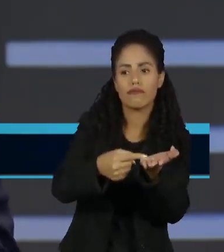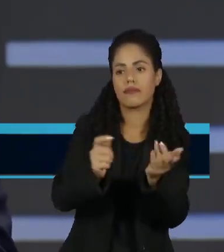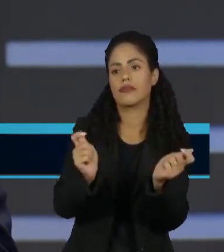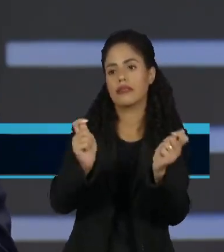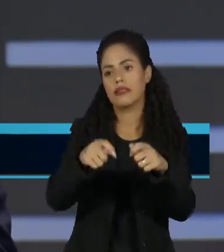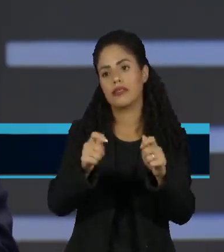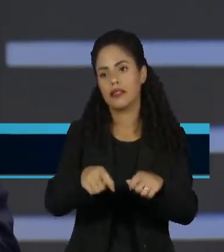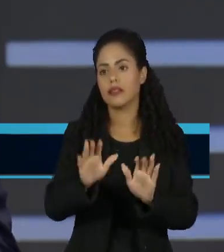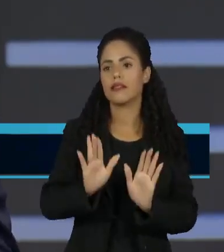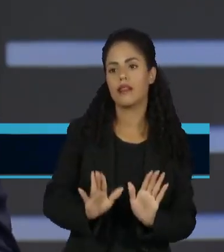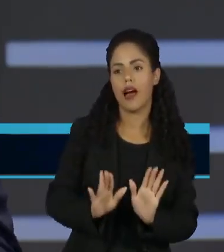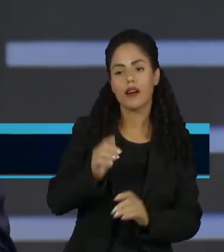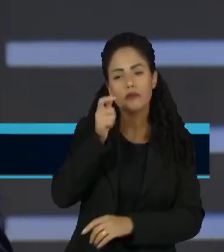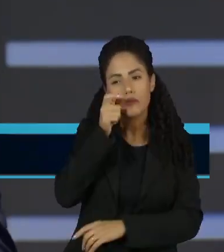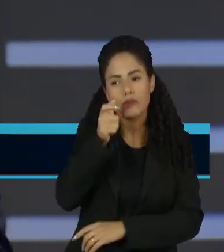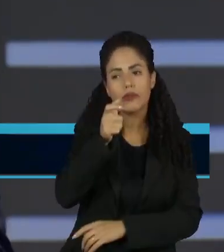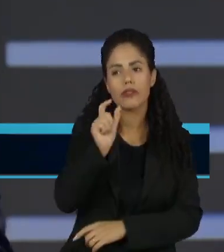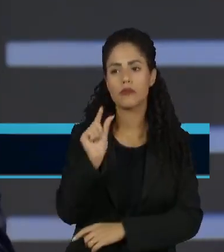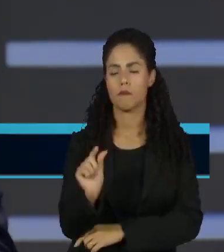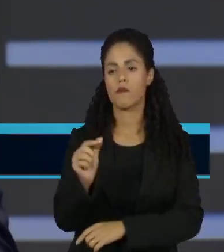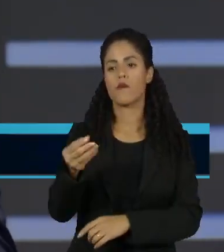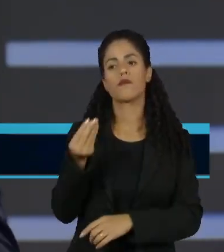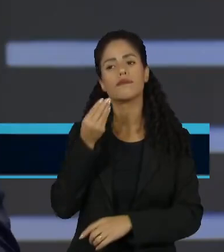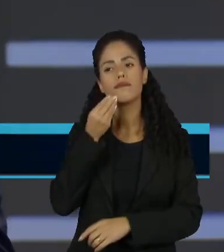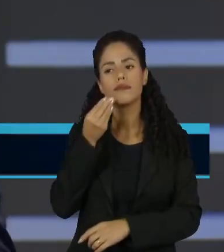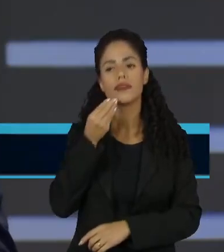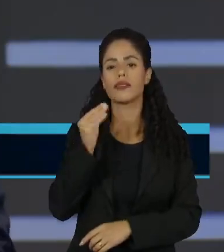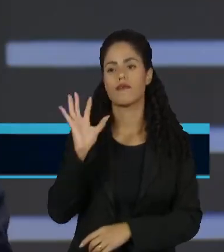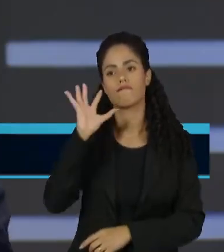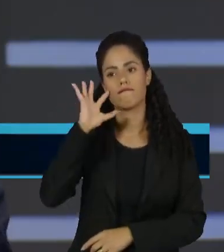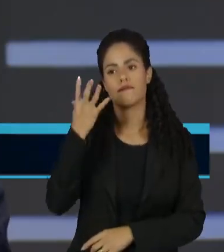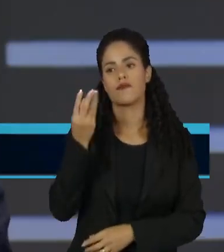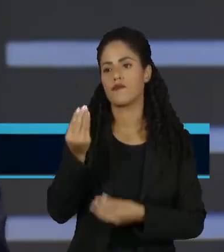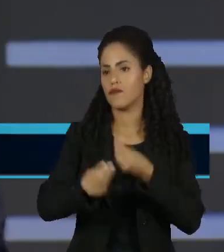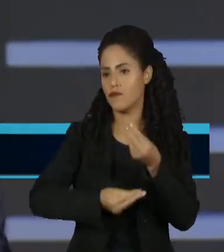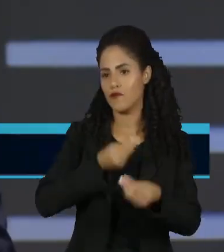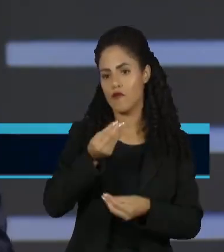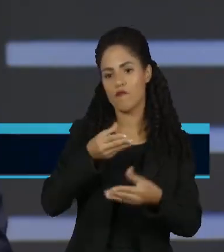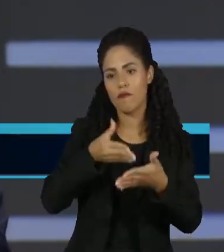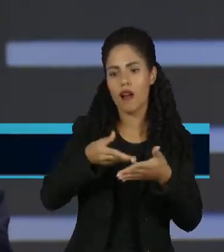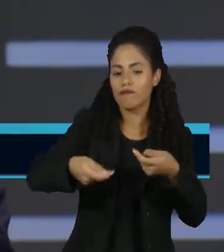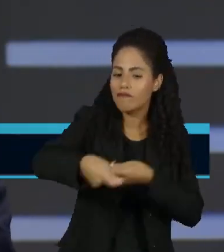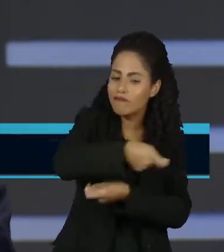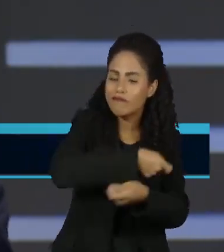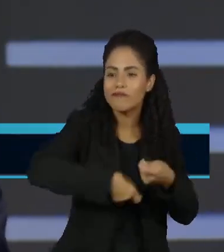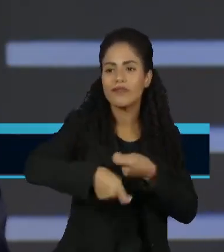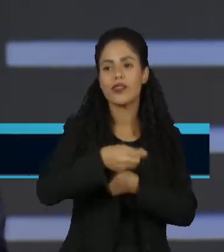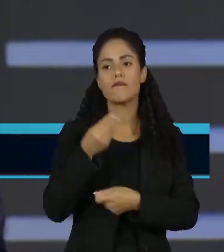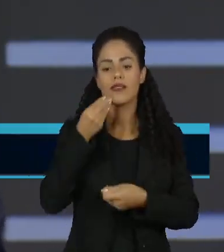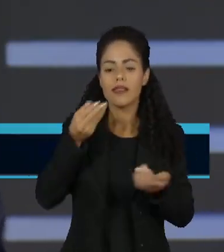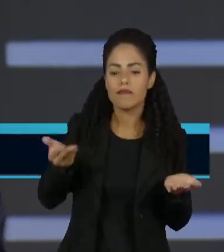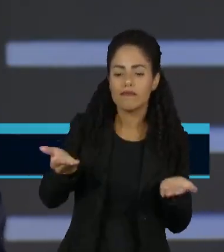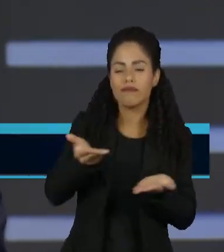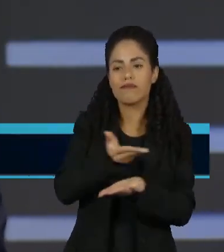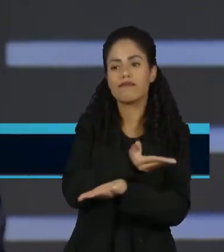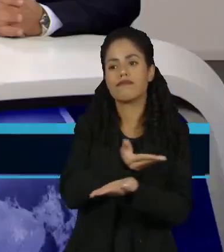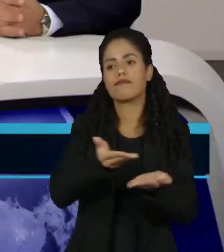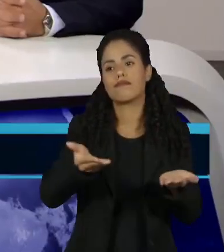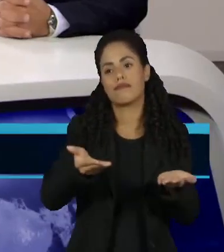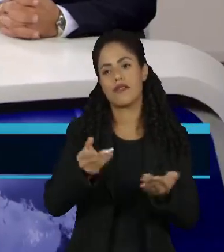menos ambiciosos e que cheire alguma coisa de quebra de barreiras comerciais ou facilidade de trocas